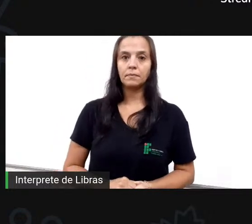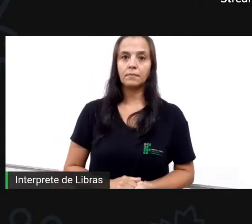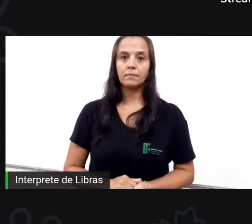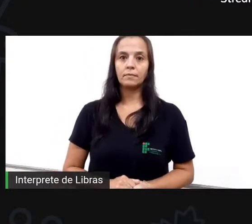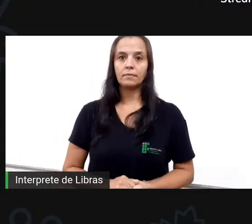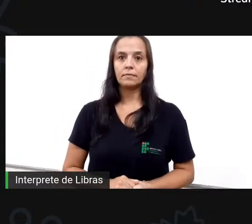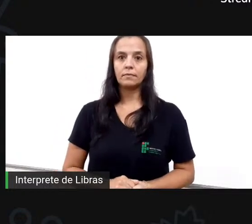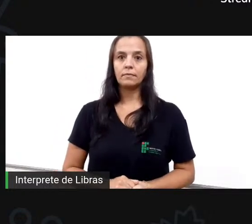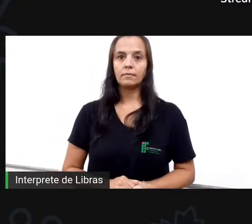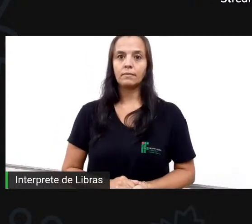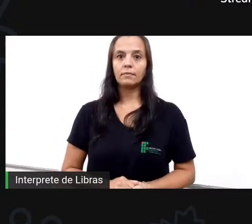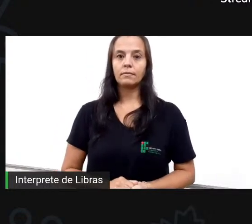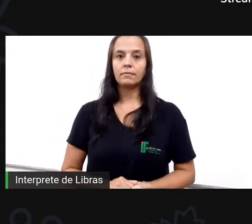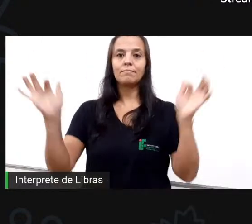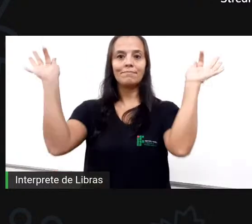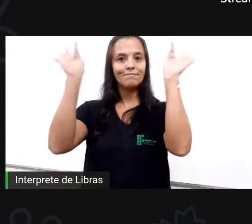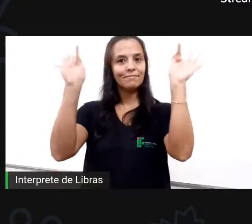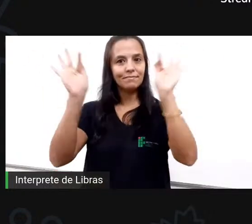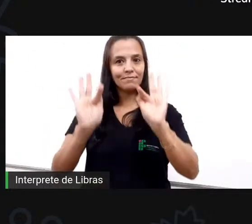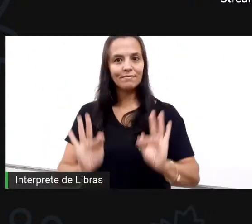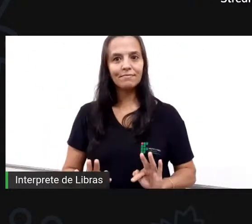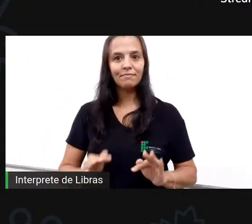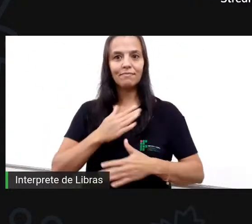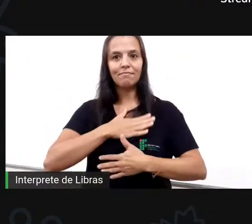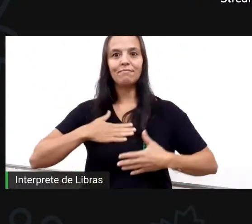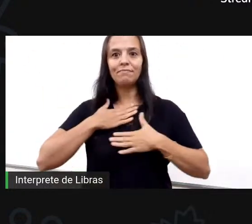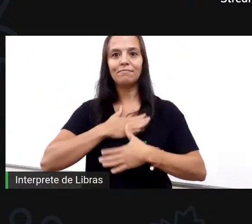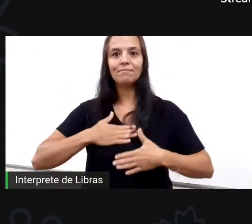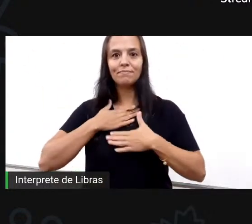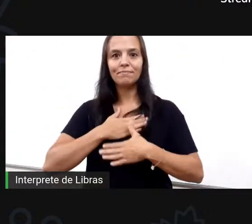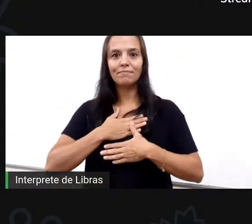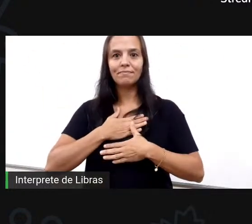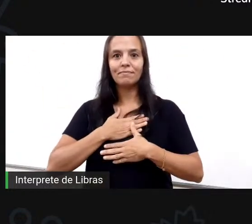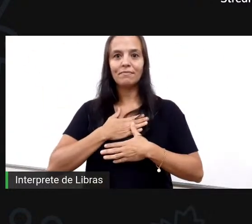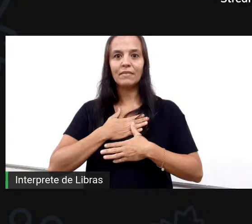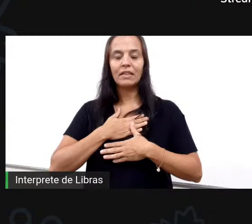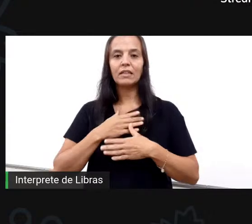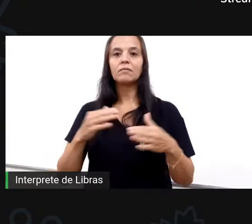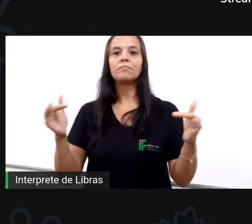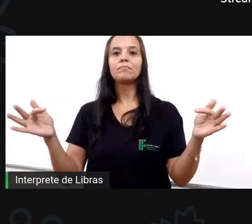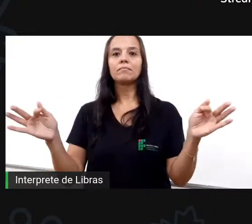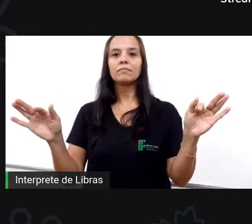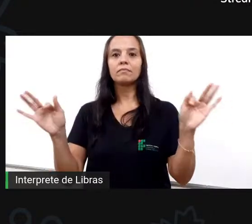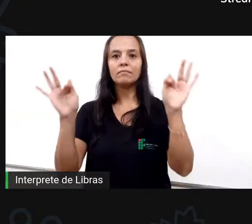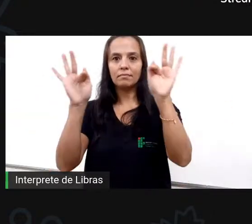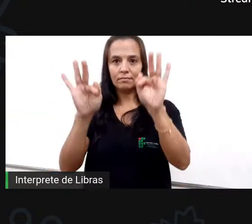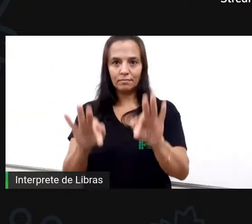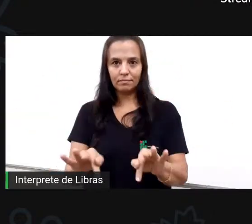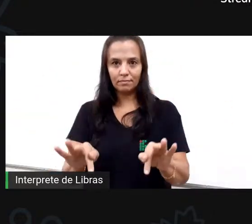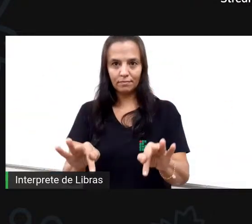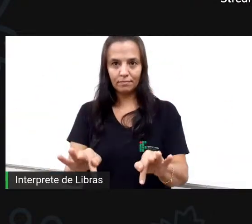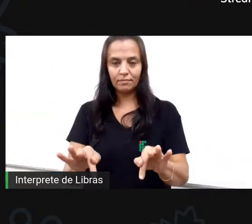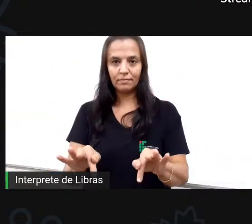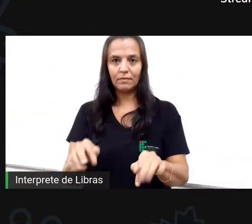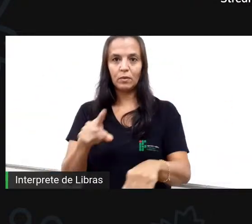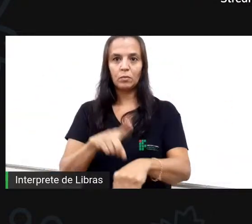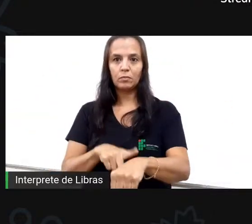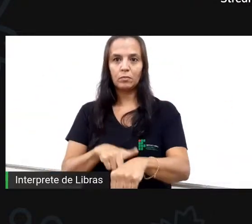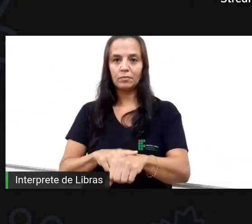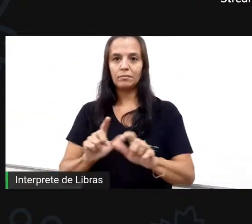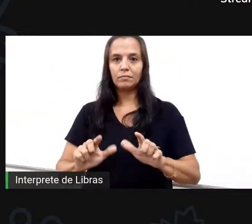É com muita alegria e satisfação que encerramos esta solenidade.